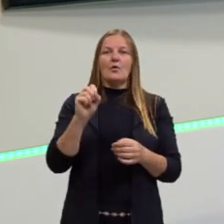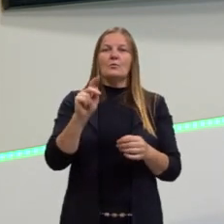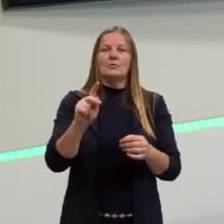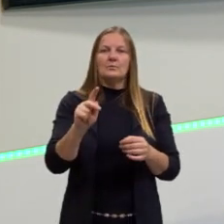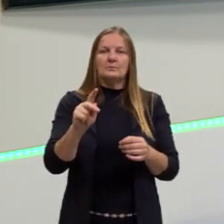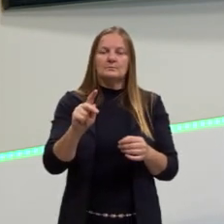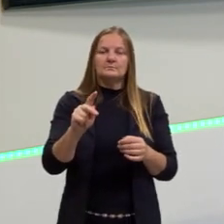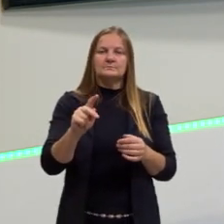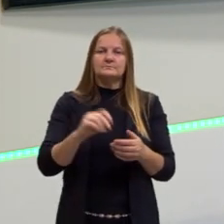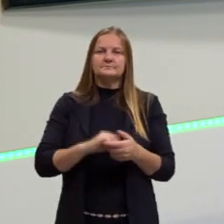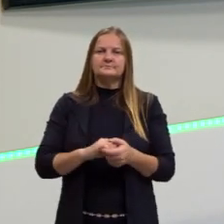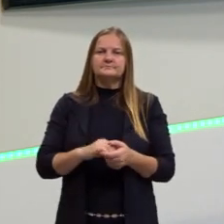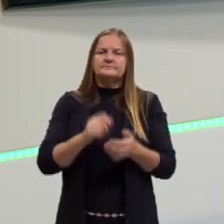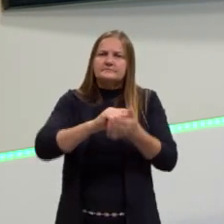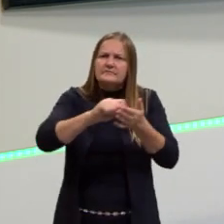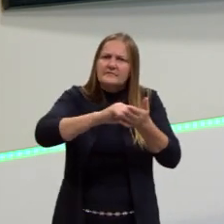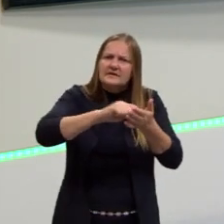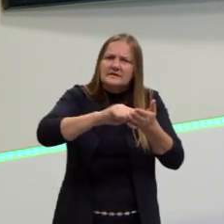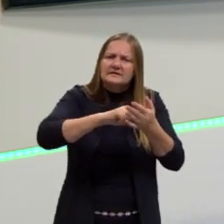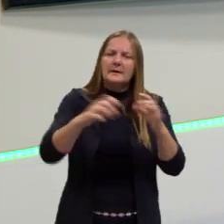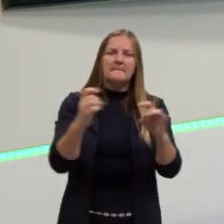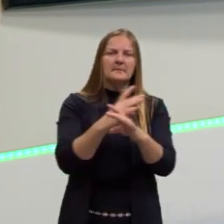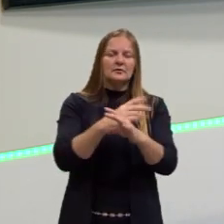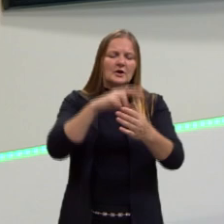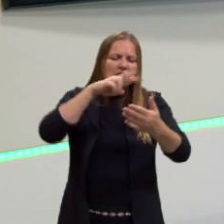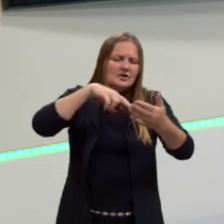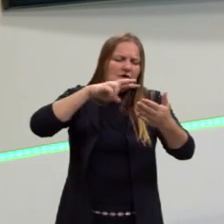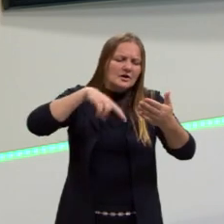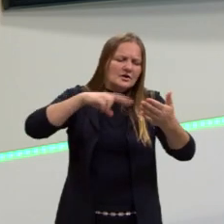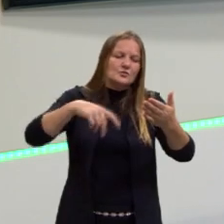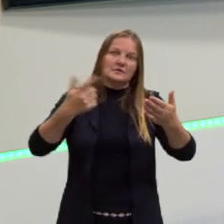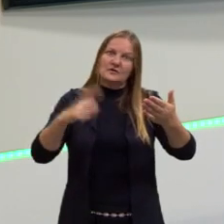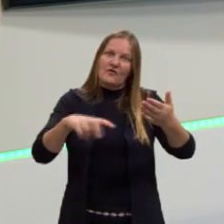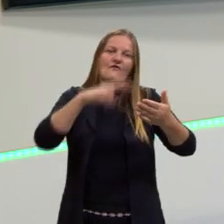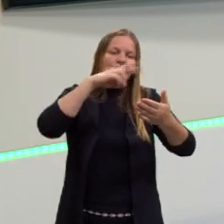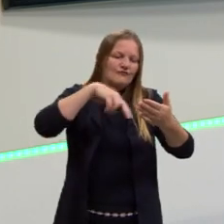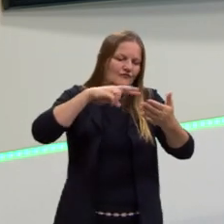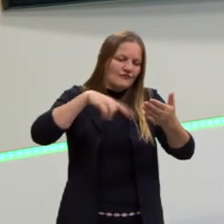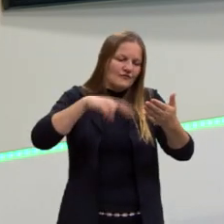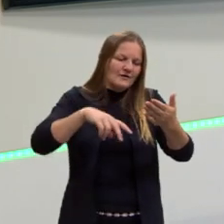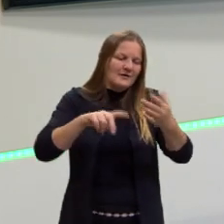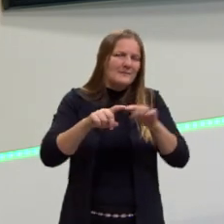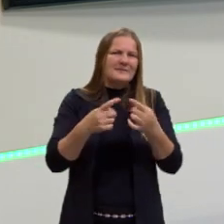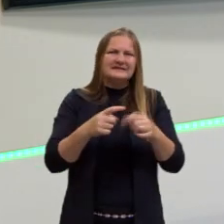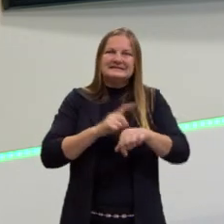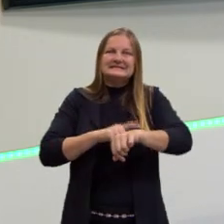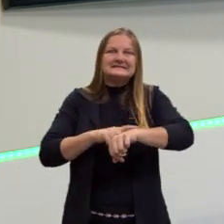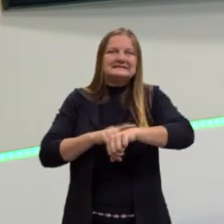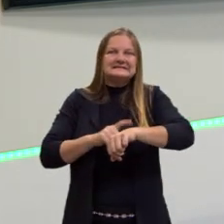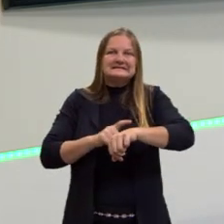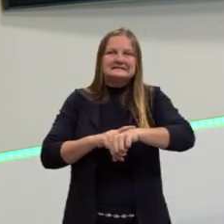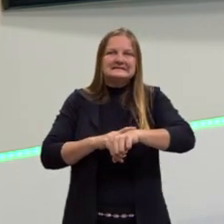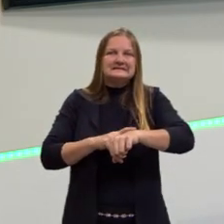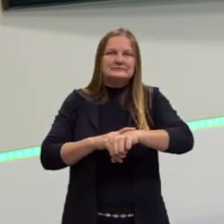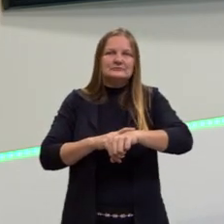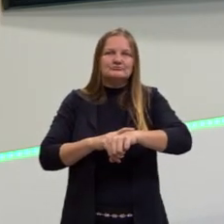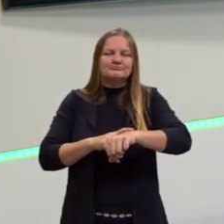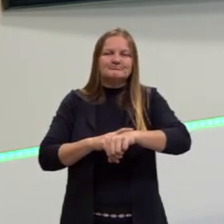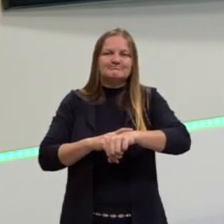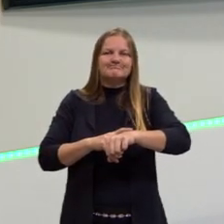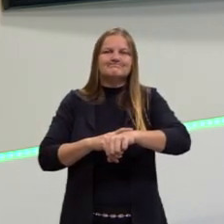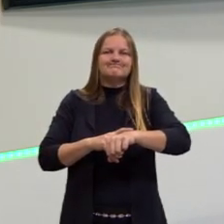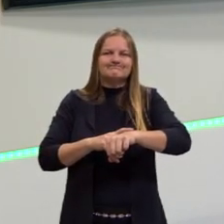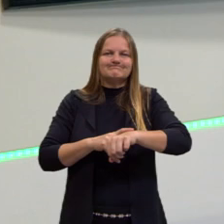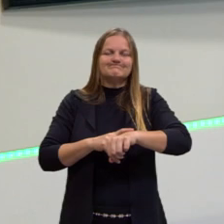oportunidade da escrita pronta leio releio mais professora não tem o tempo na hora de fazer a